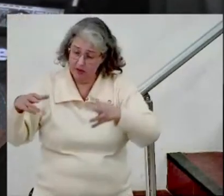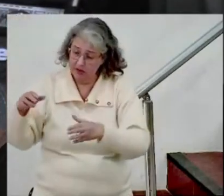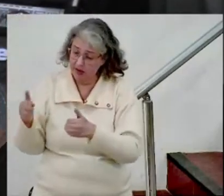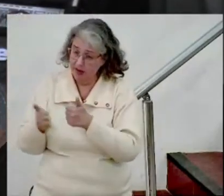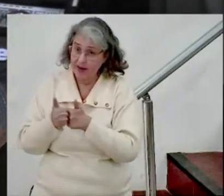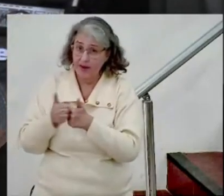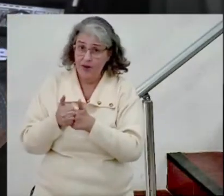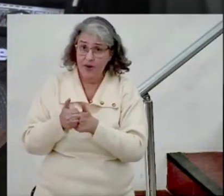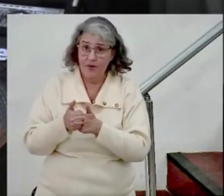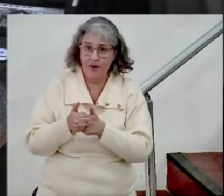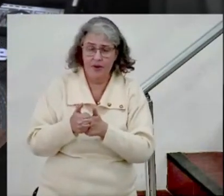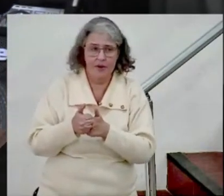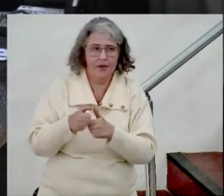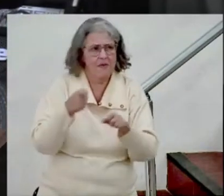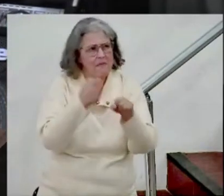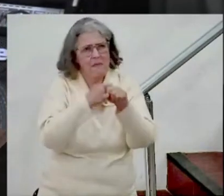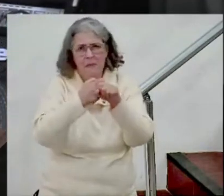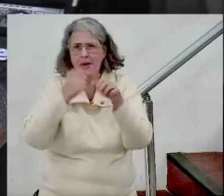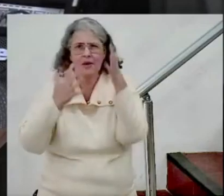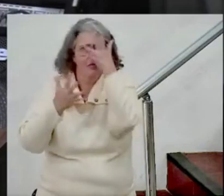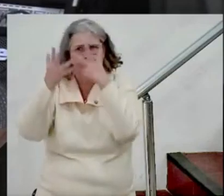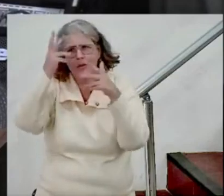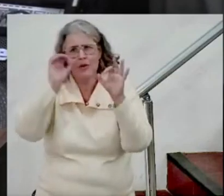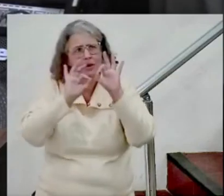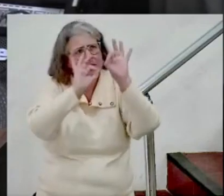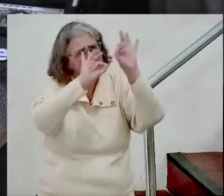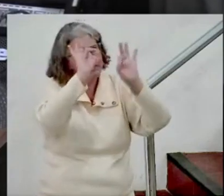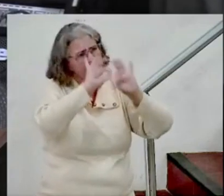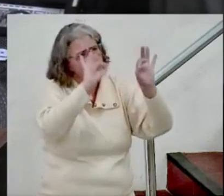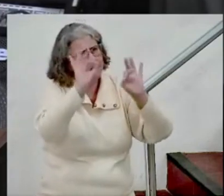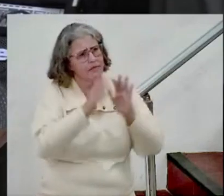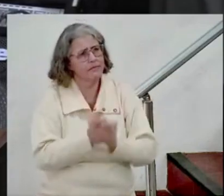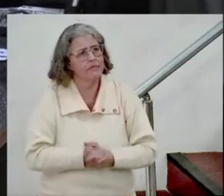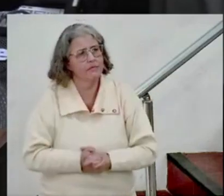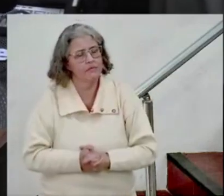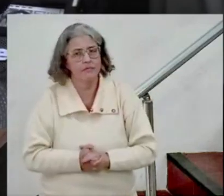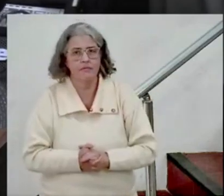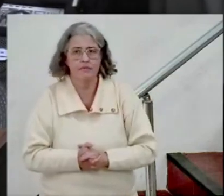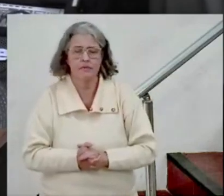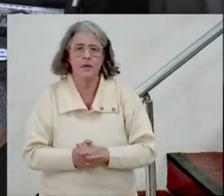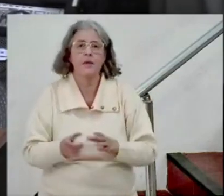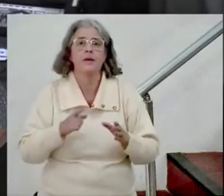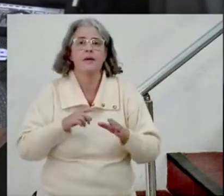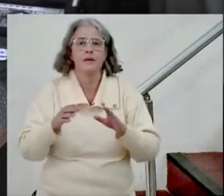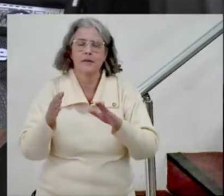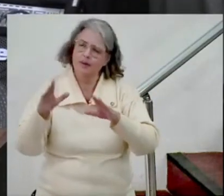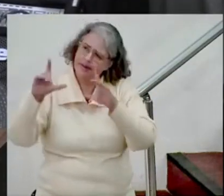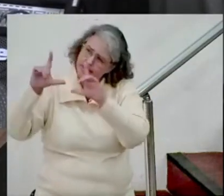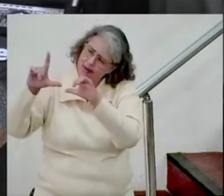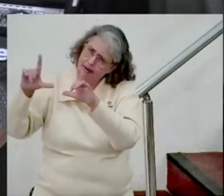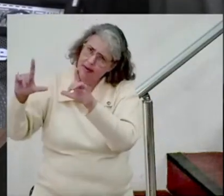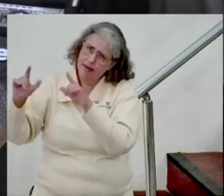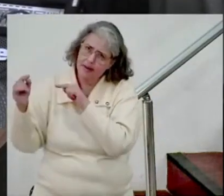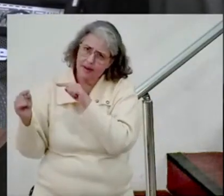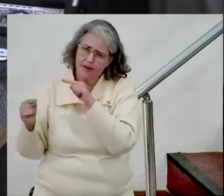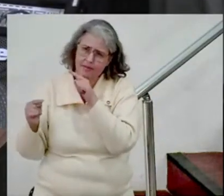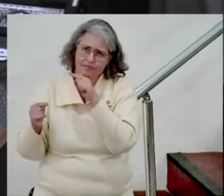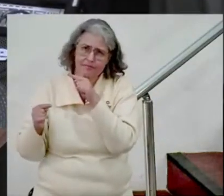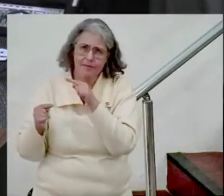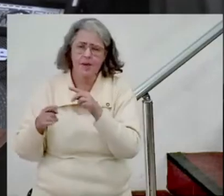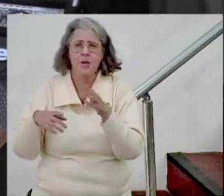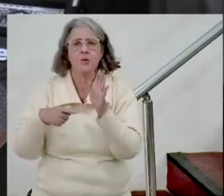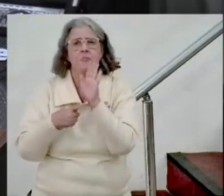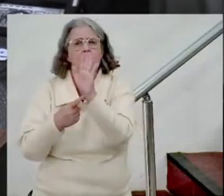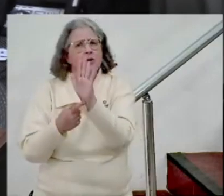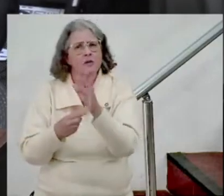pedras decoravam as paredes. De tal forma que essa aqui deve ter sido uma aproximação bem fiel do que